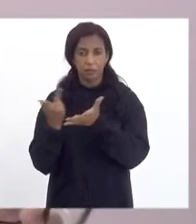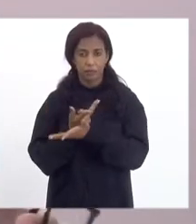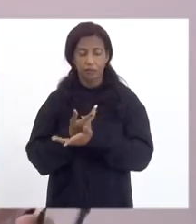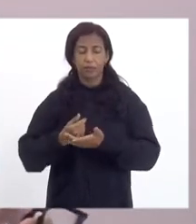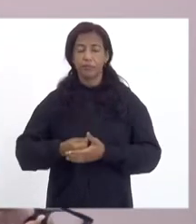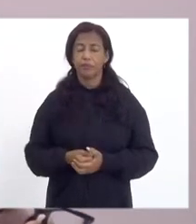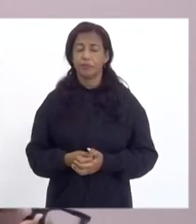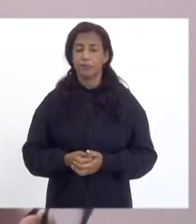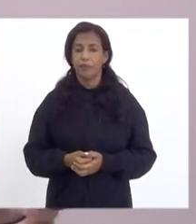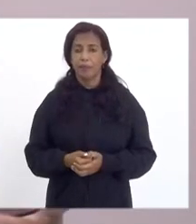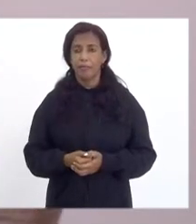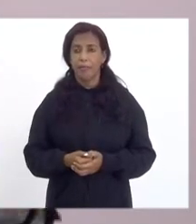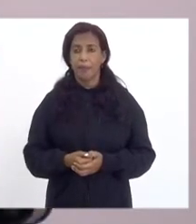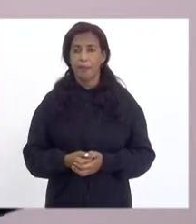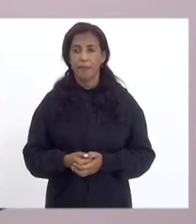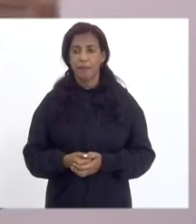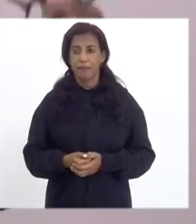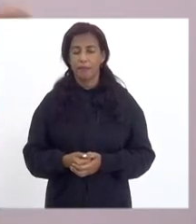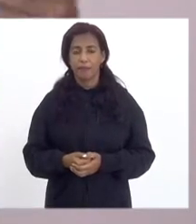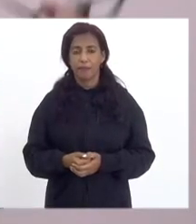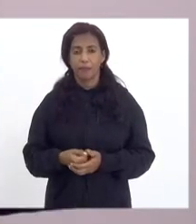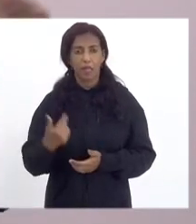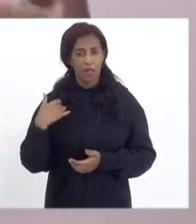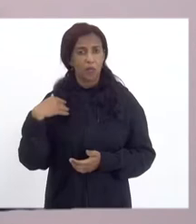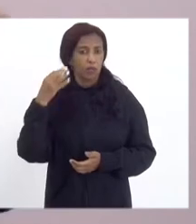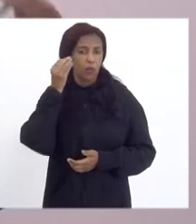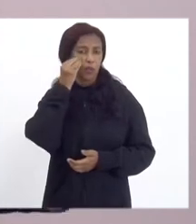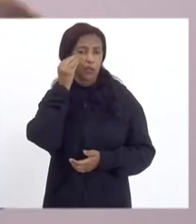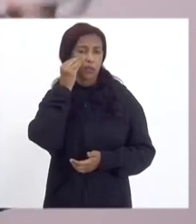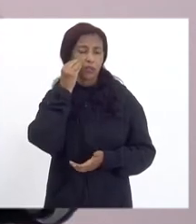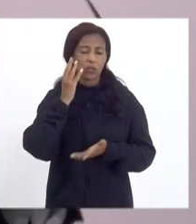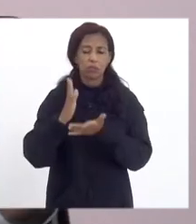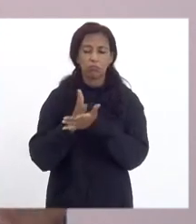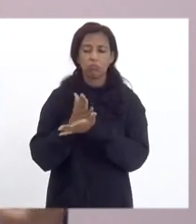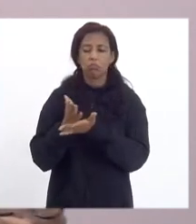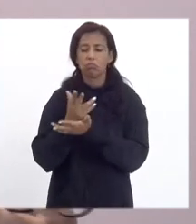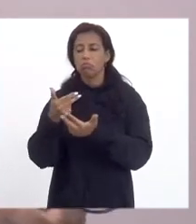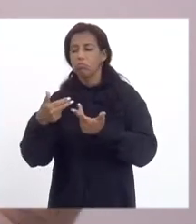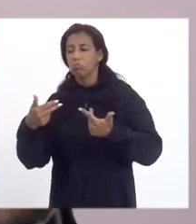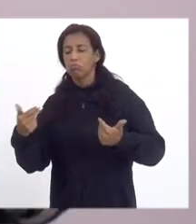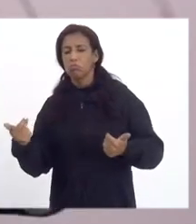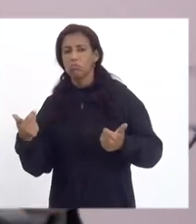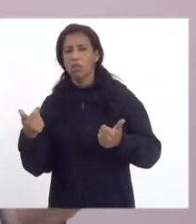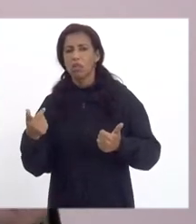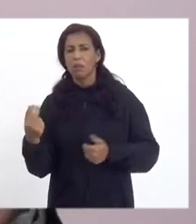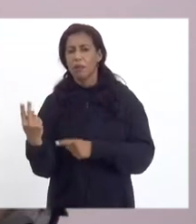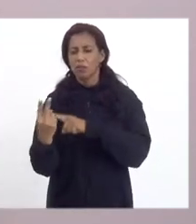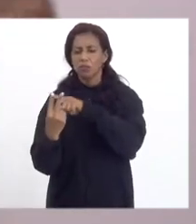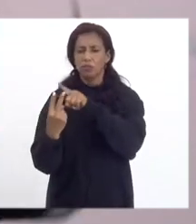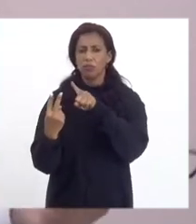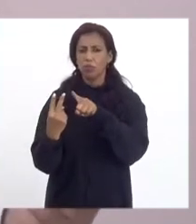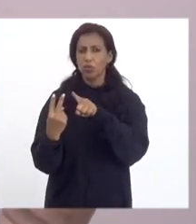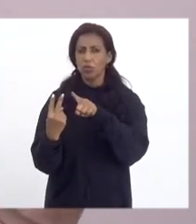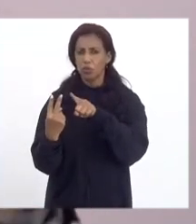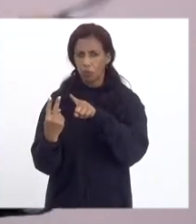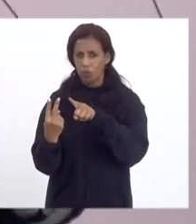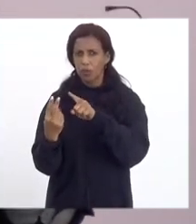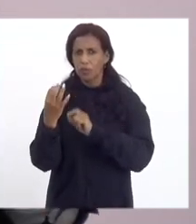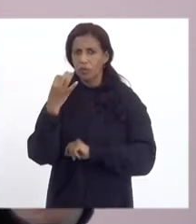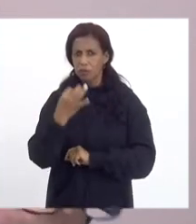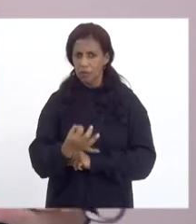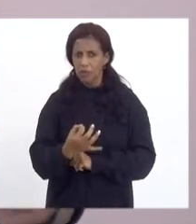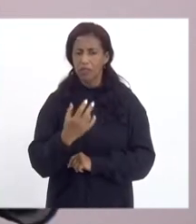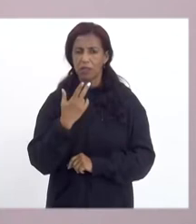Paulo falou um pouco. Eu tenho assistido algumas coisas, bastante, me aprofundado, mas duas coisas são inevitáveis.